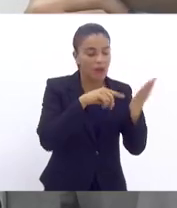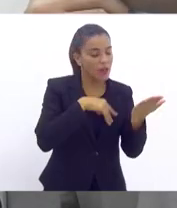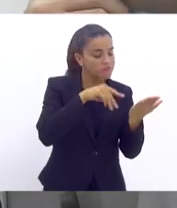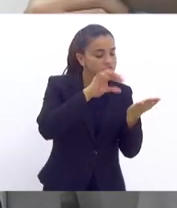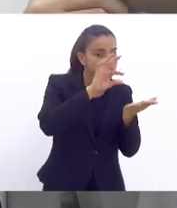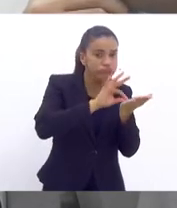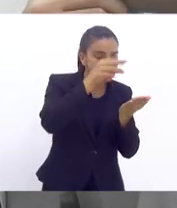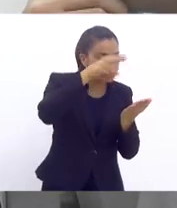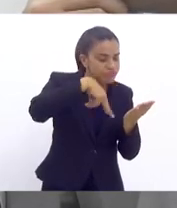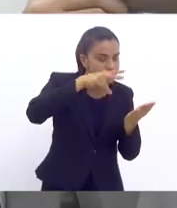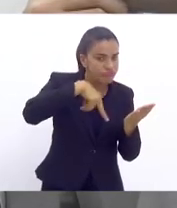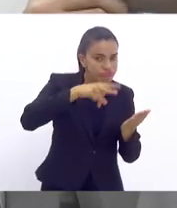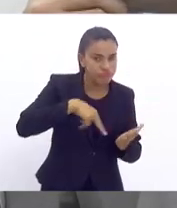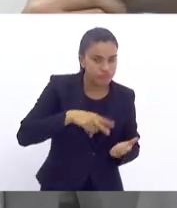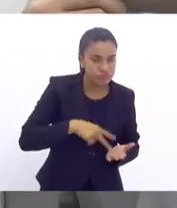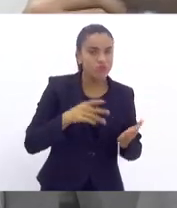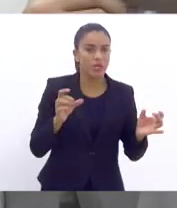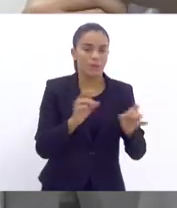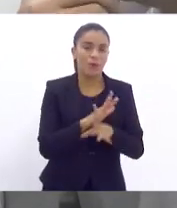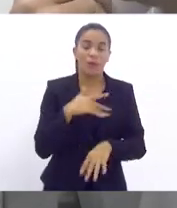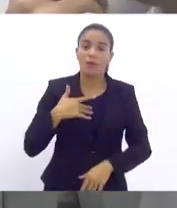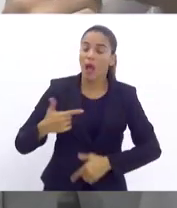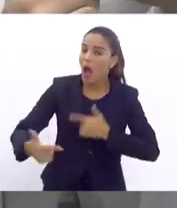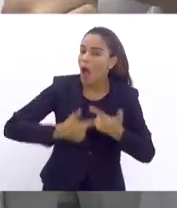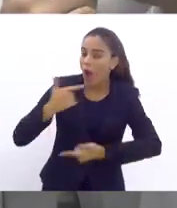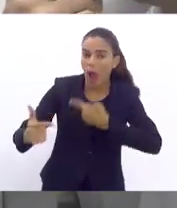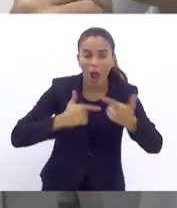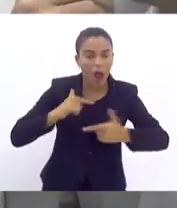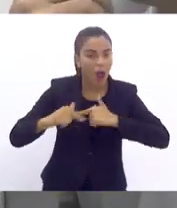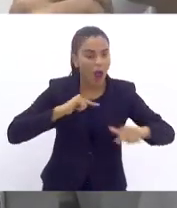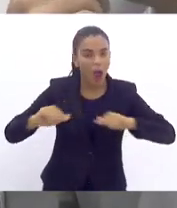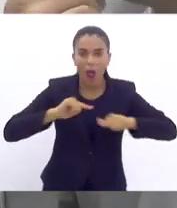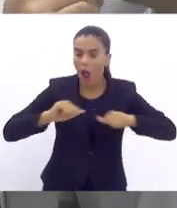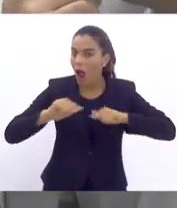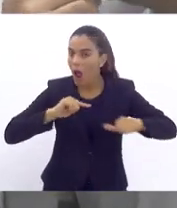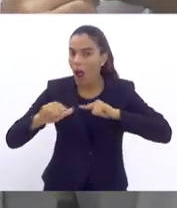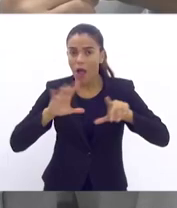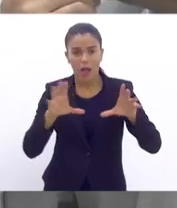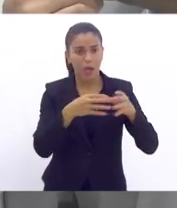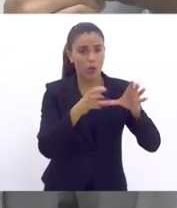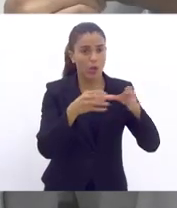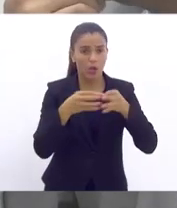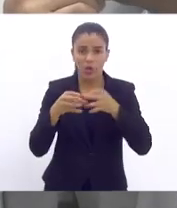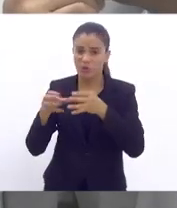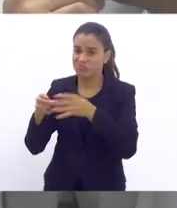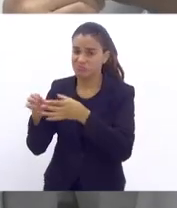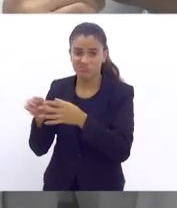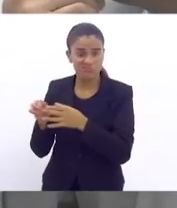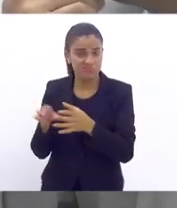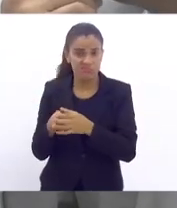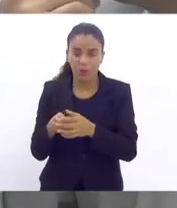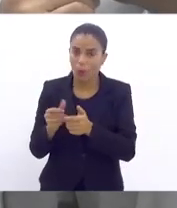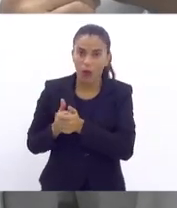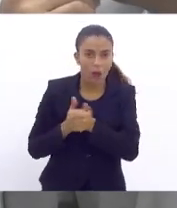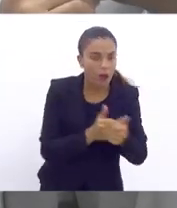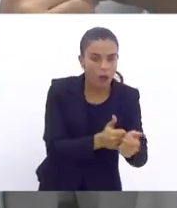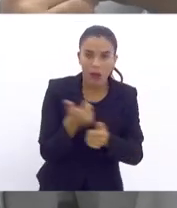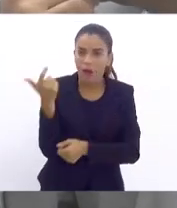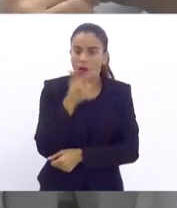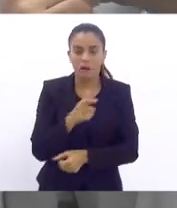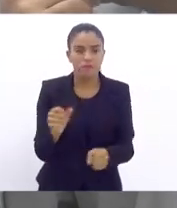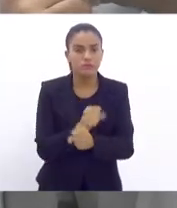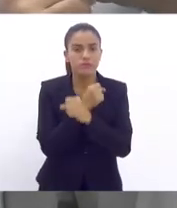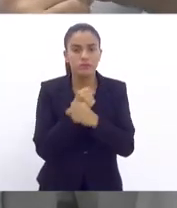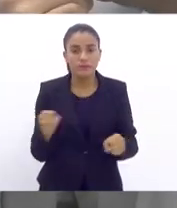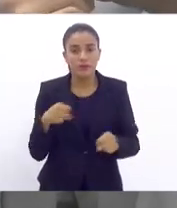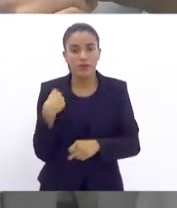arrumada na casa porque a gente tá indo numa velocidade muito grande as comissões não estão dando conta da velocidade que a gente está imprimindo e aí uma